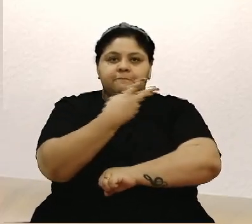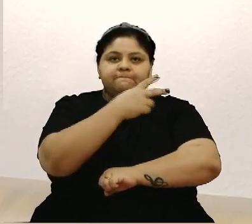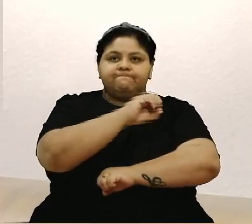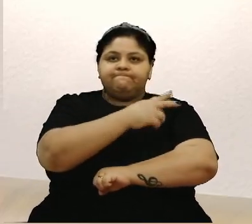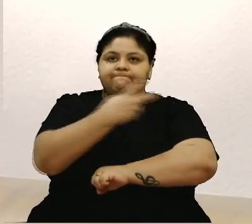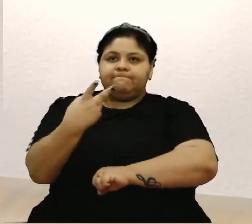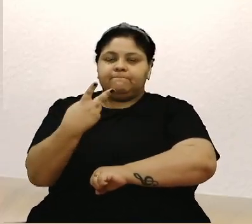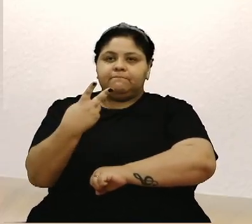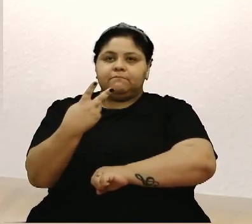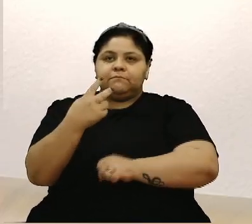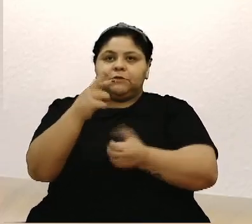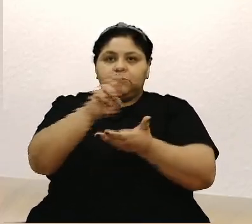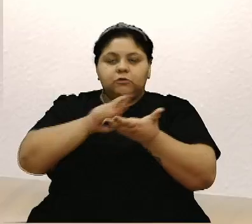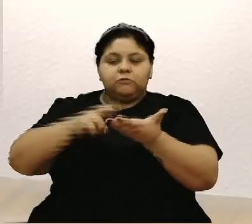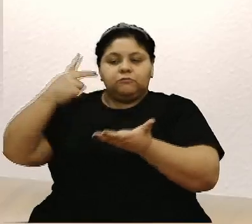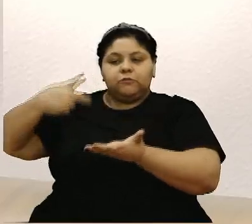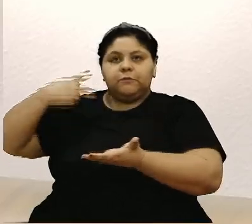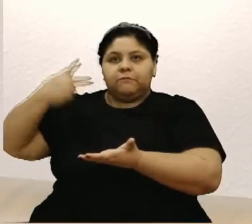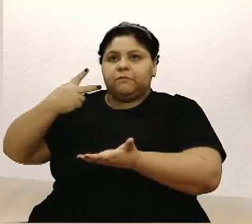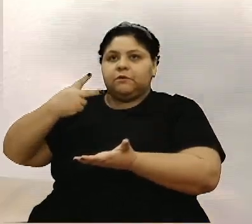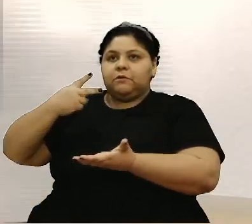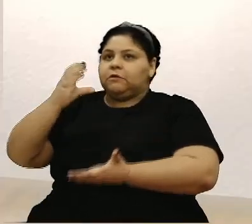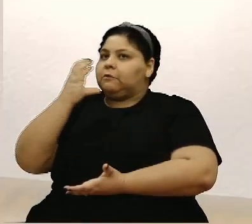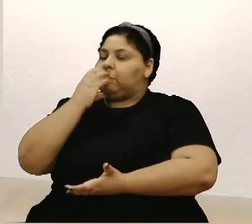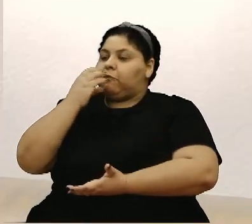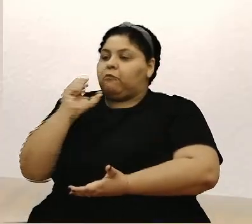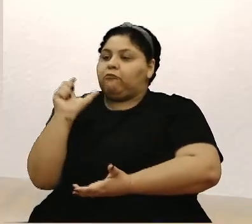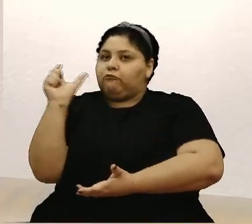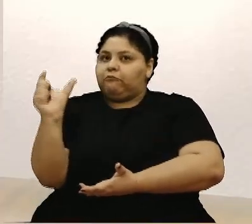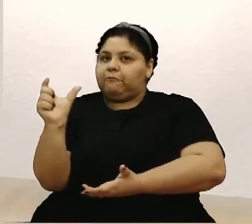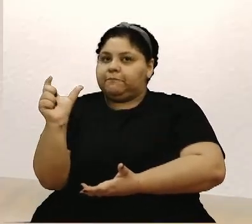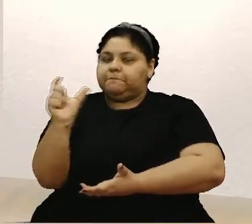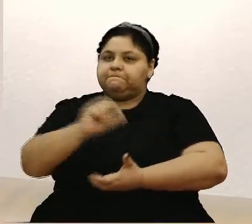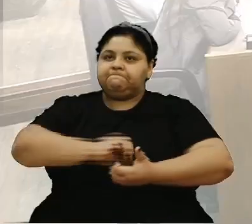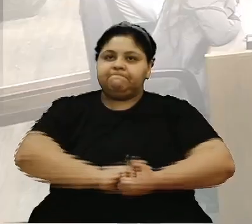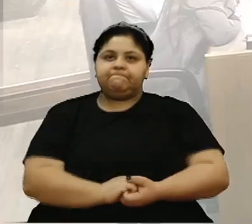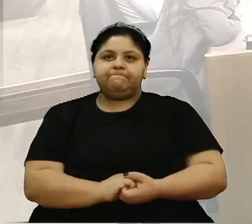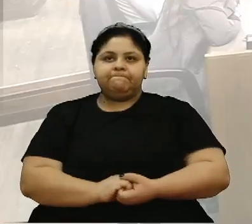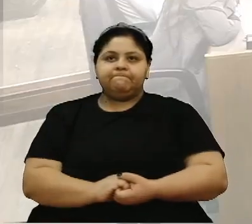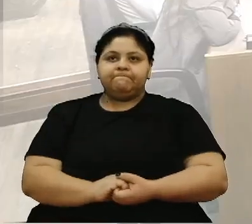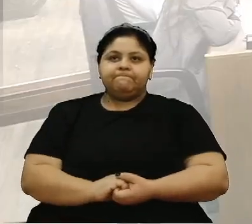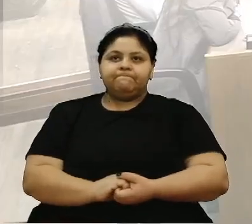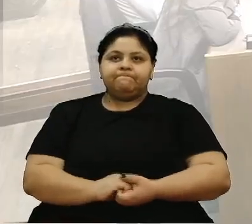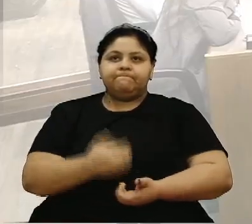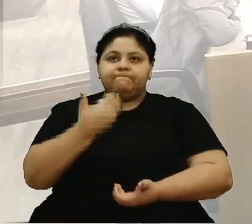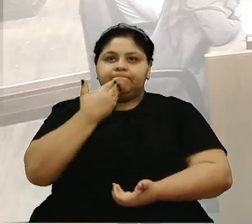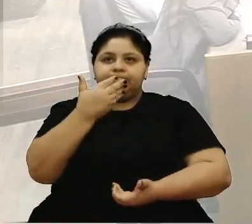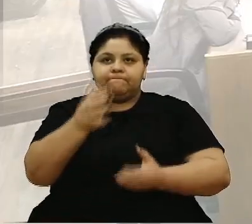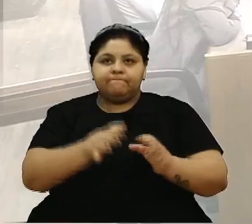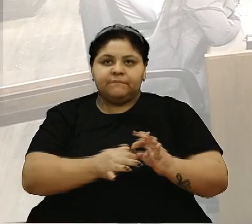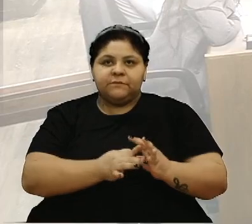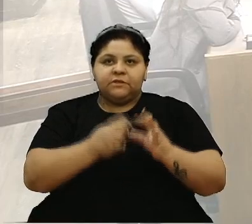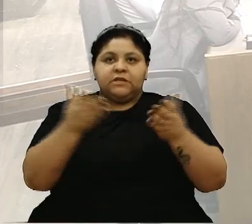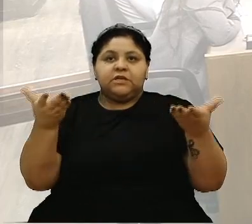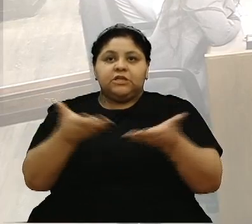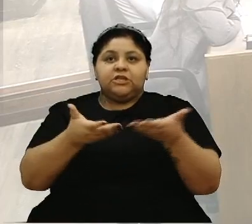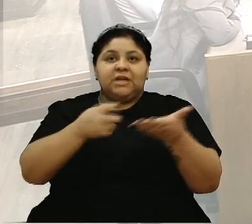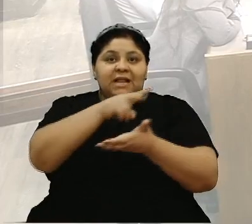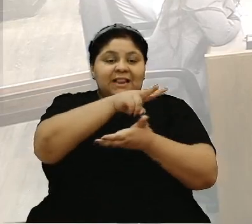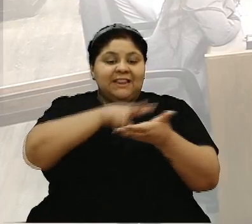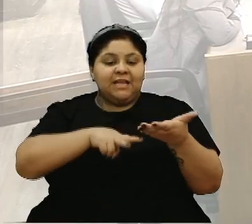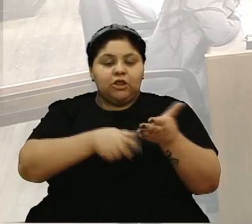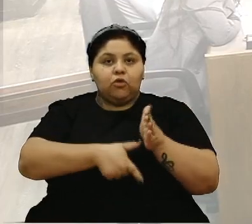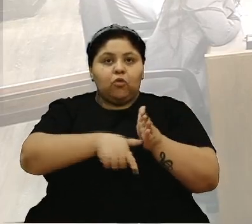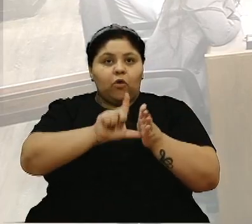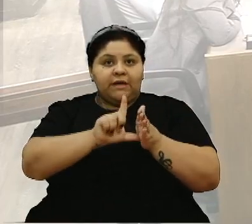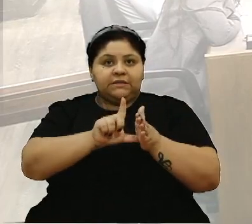SB-1/2024, o relator, vereador Cadori. Com a palavra, o relator. Peço dispensa da leitura por ter realizado